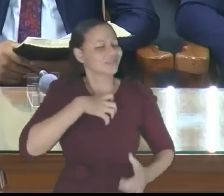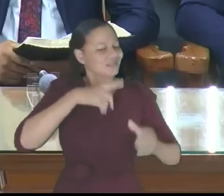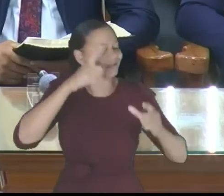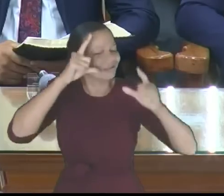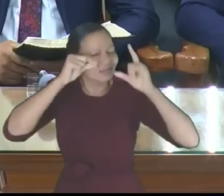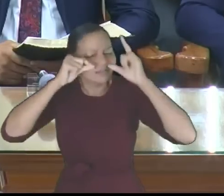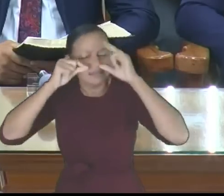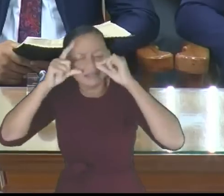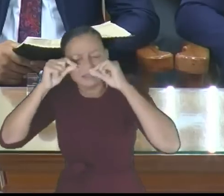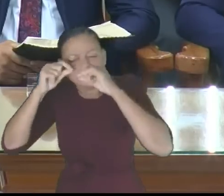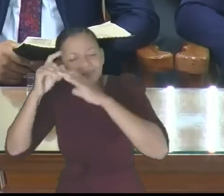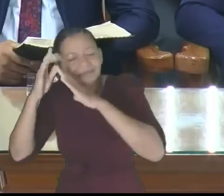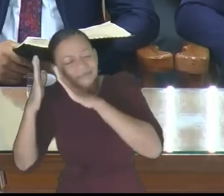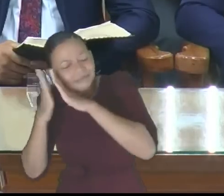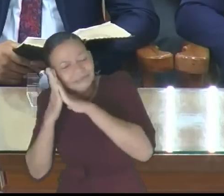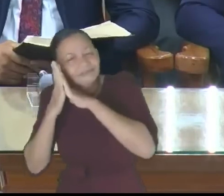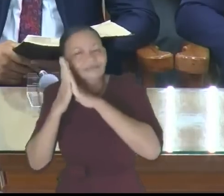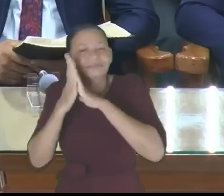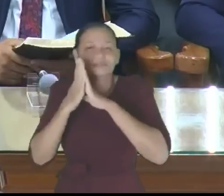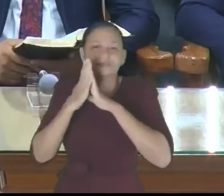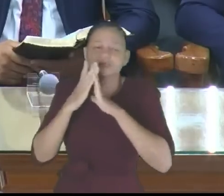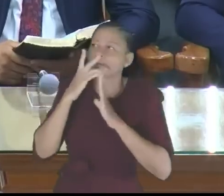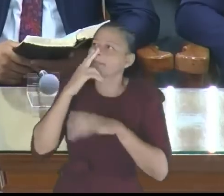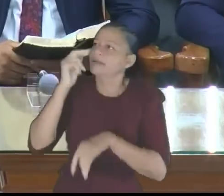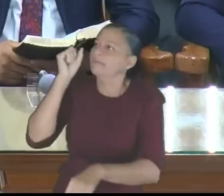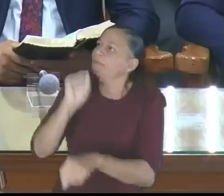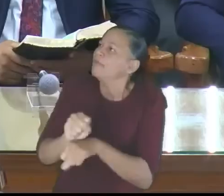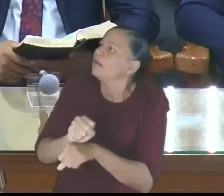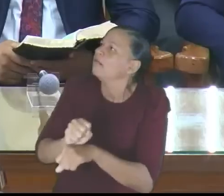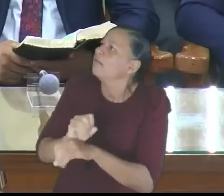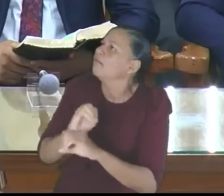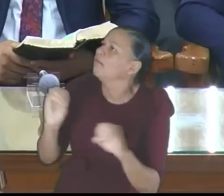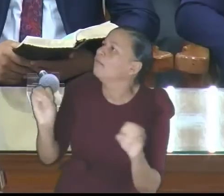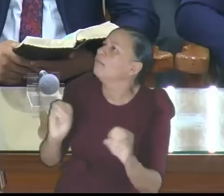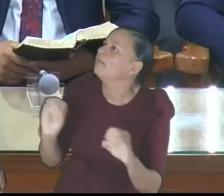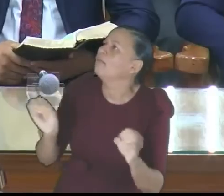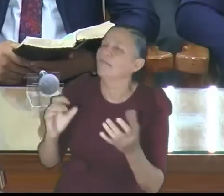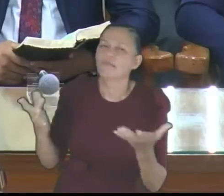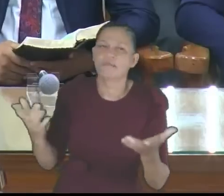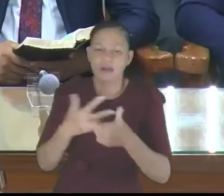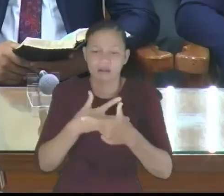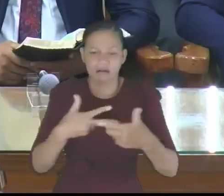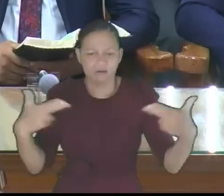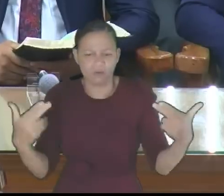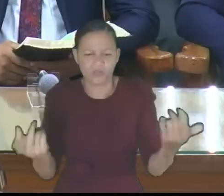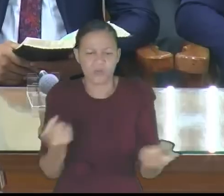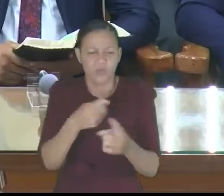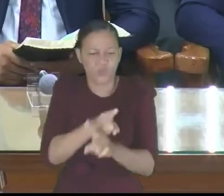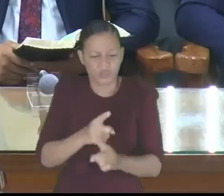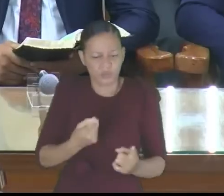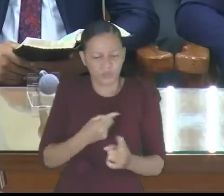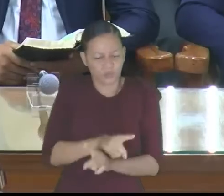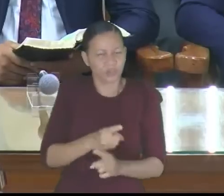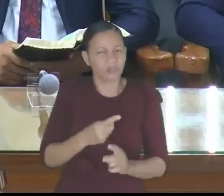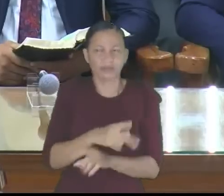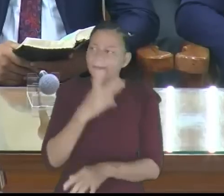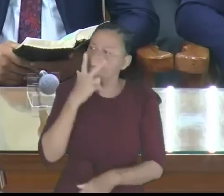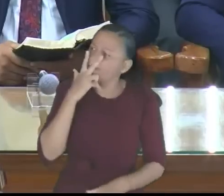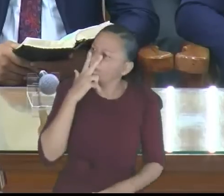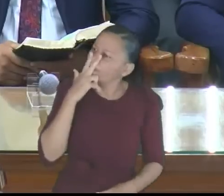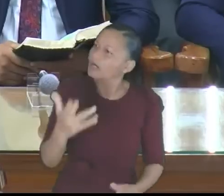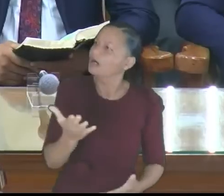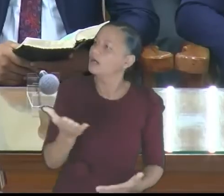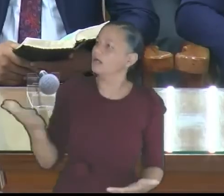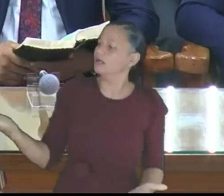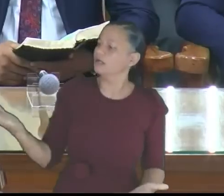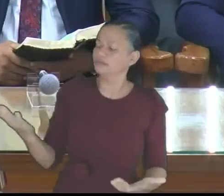Parece que tem um tempo de paradeiro. Parece que tem um tempo de coisas contrárias. Parece que tem um tempo de